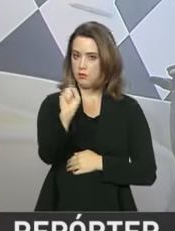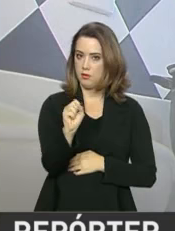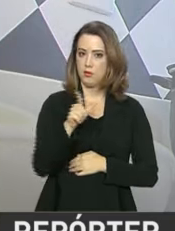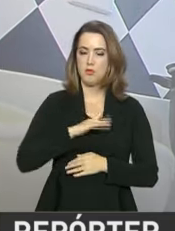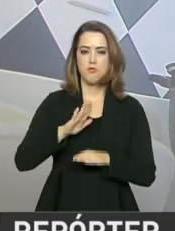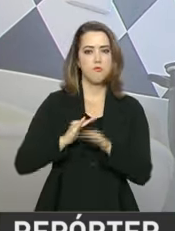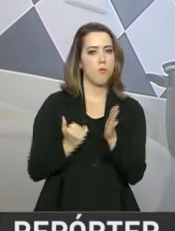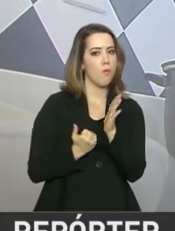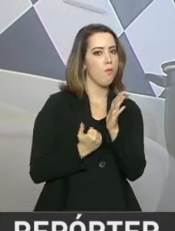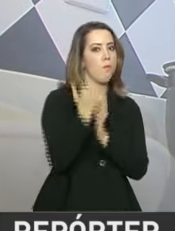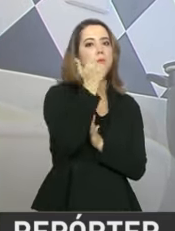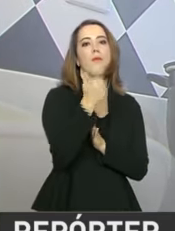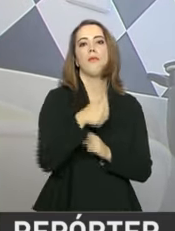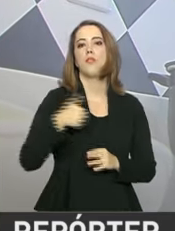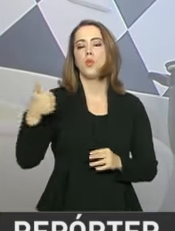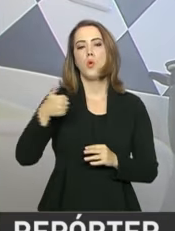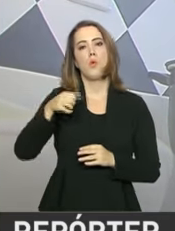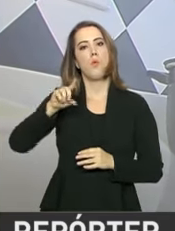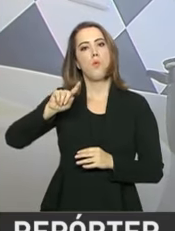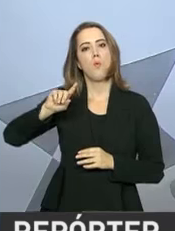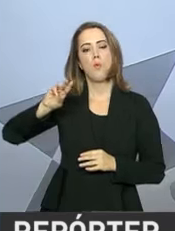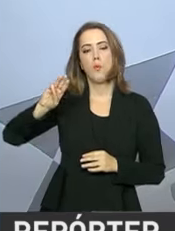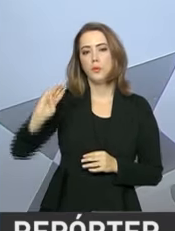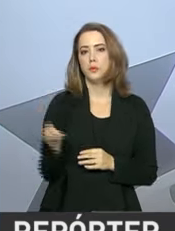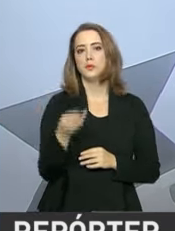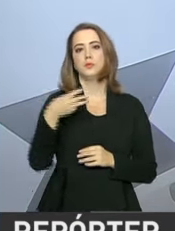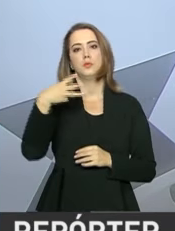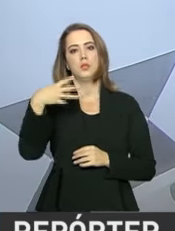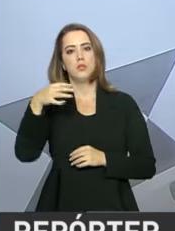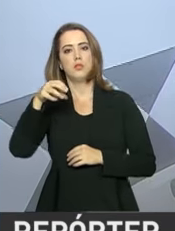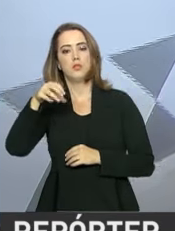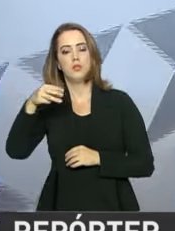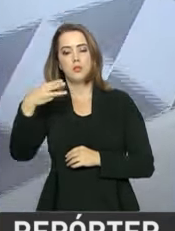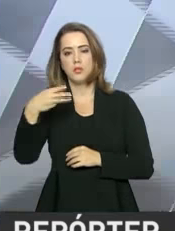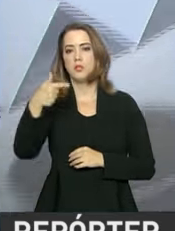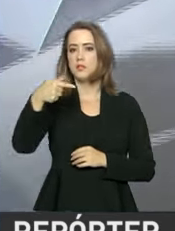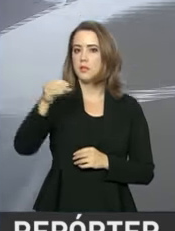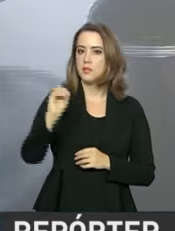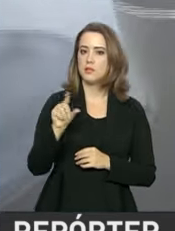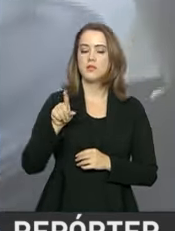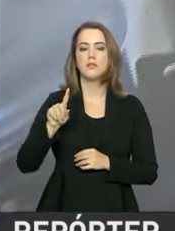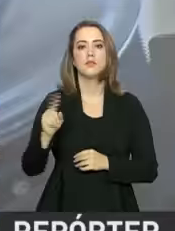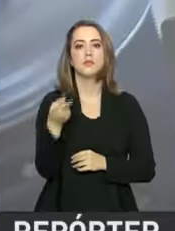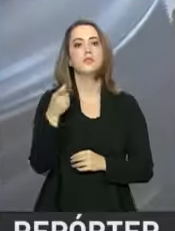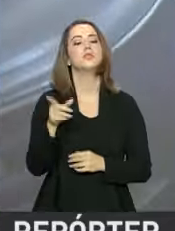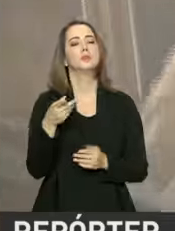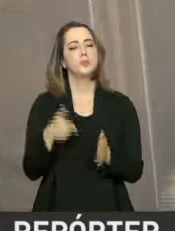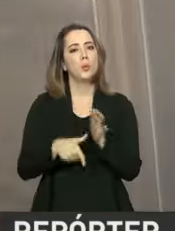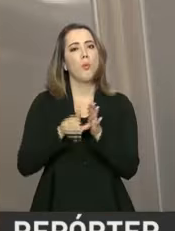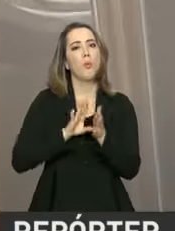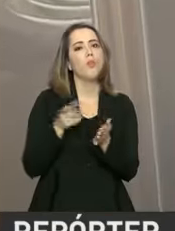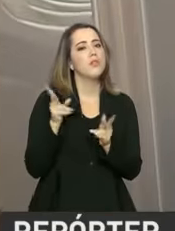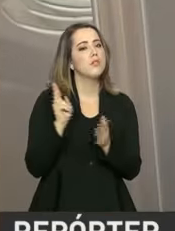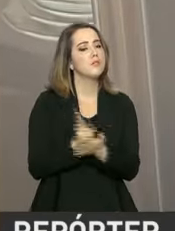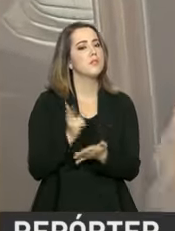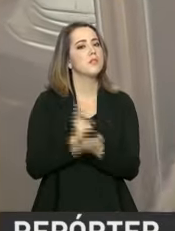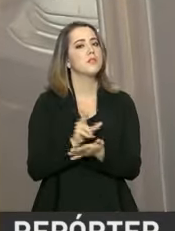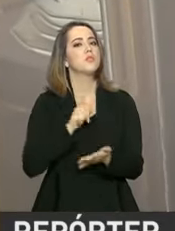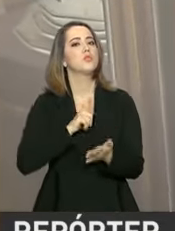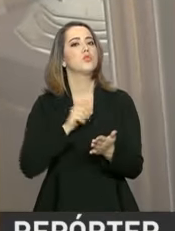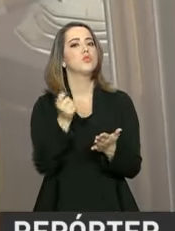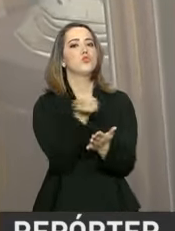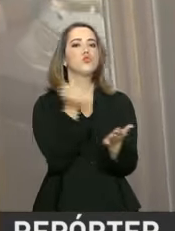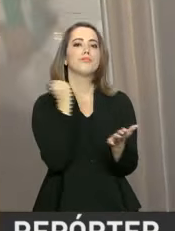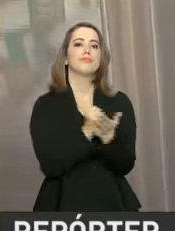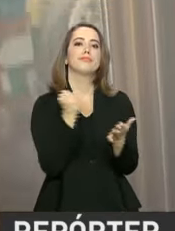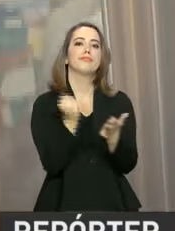190.000 para 1. 370.000 antes os empregadores mesmo assinando a carteira das empregadas não eram